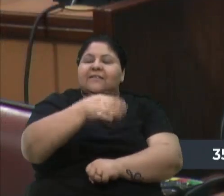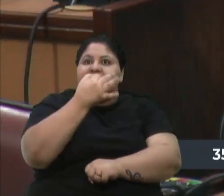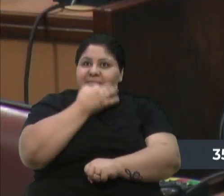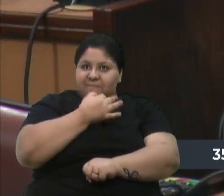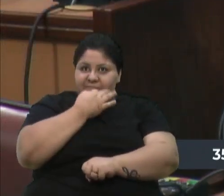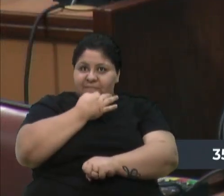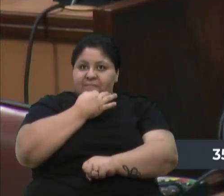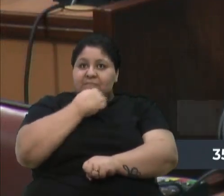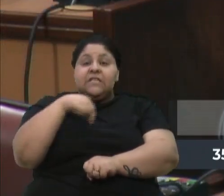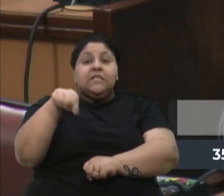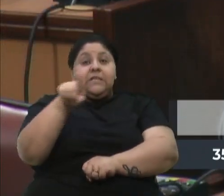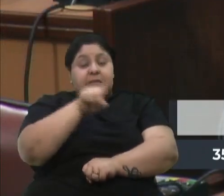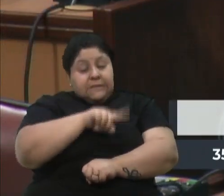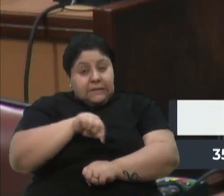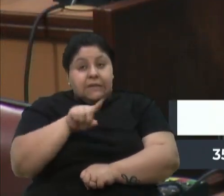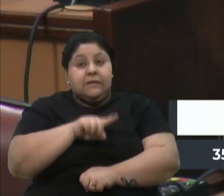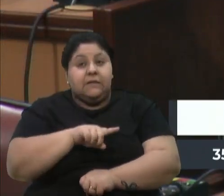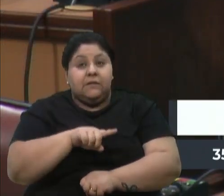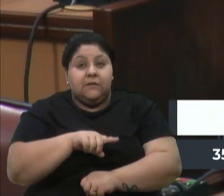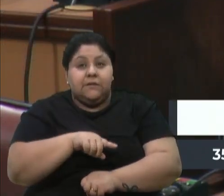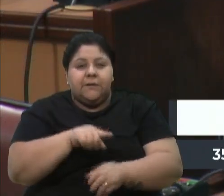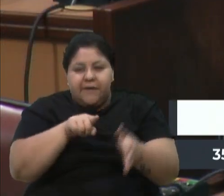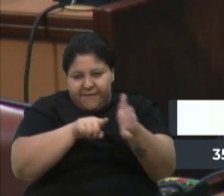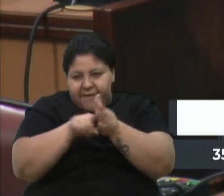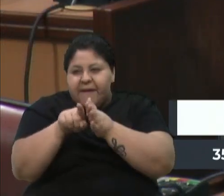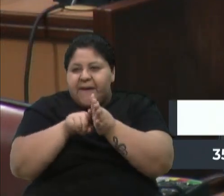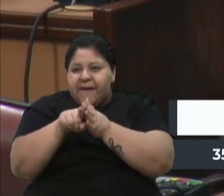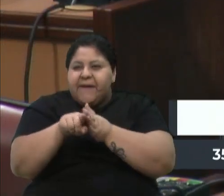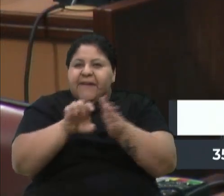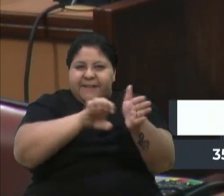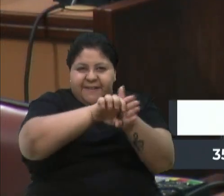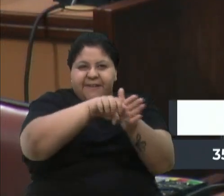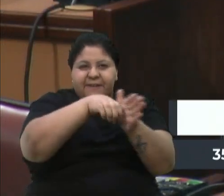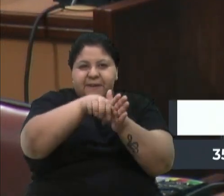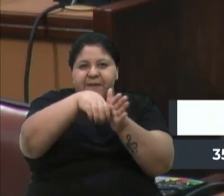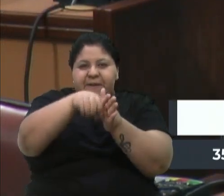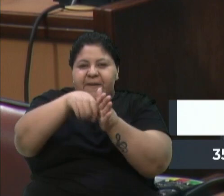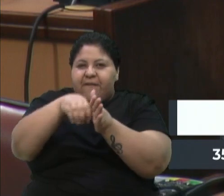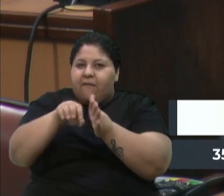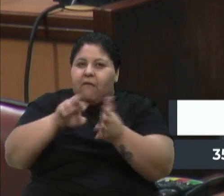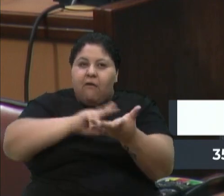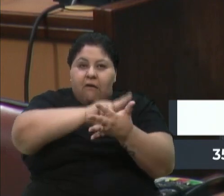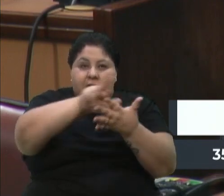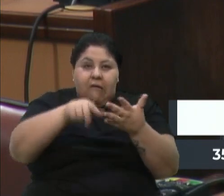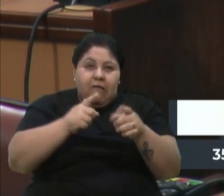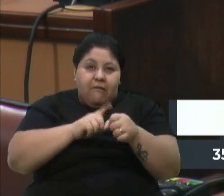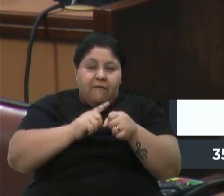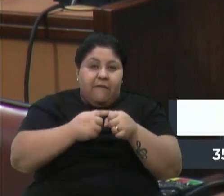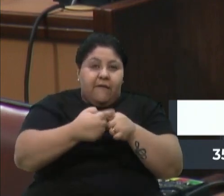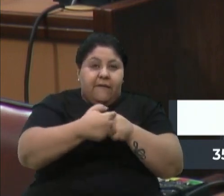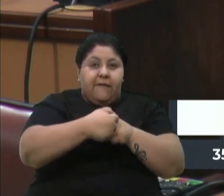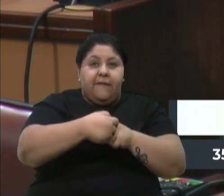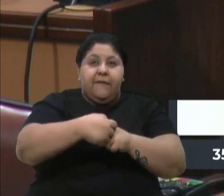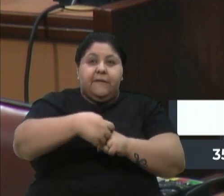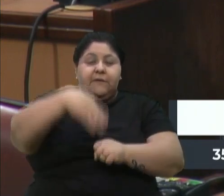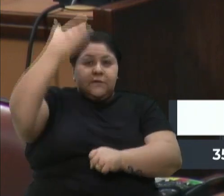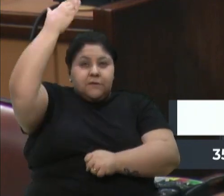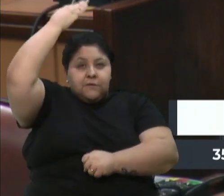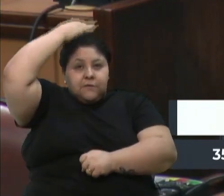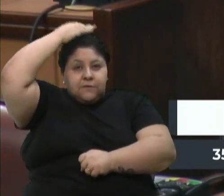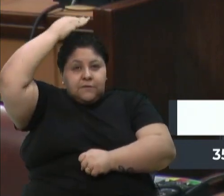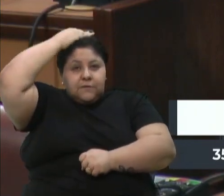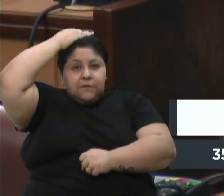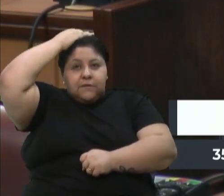E se a gente der ali um Google, a gente vai ver que várias cidades, né, Curitiba, Aracaju, Itapuã,